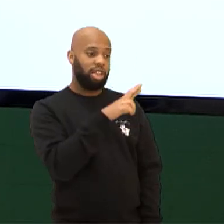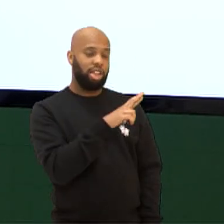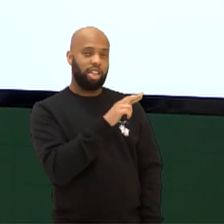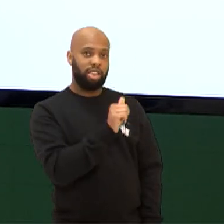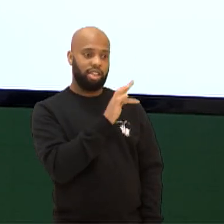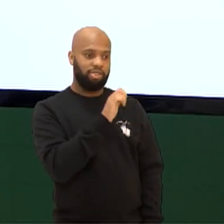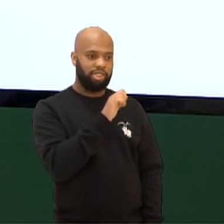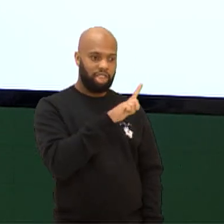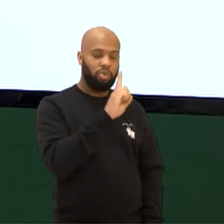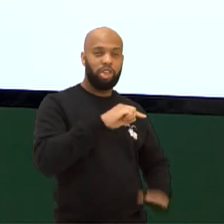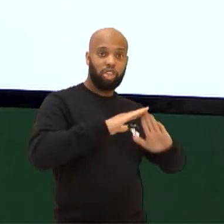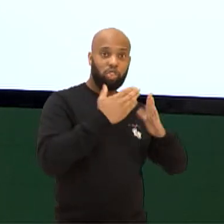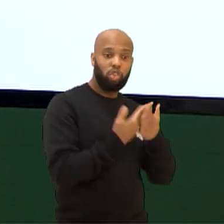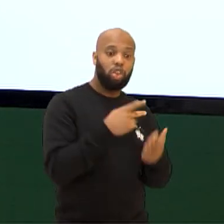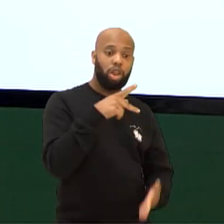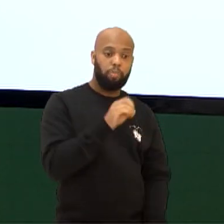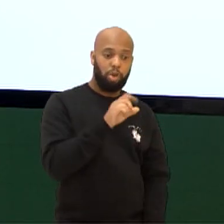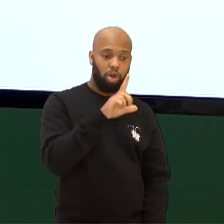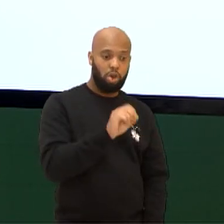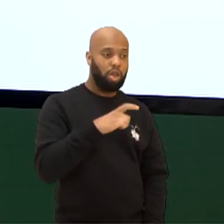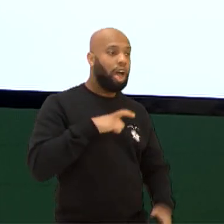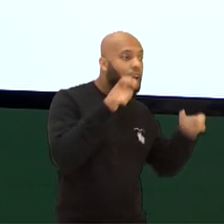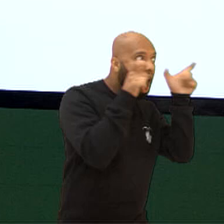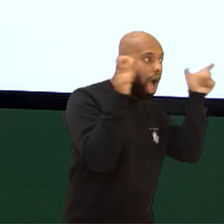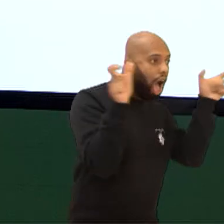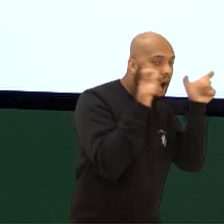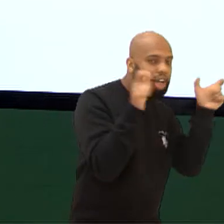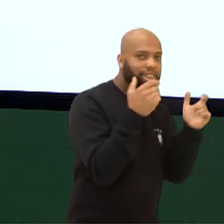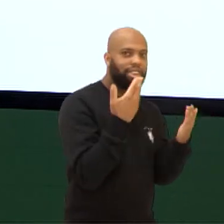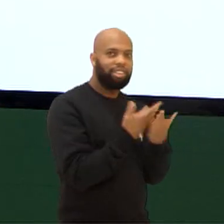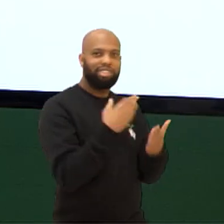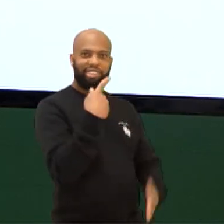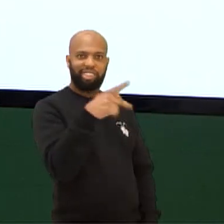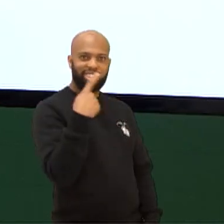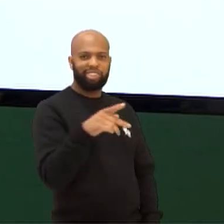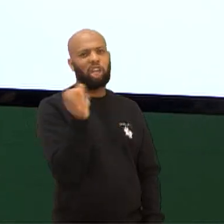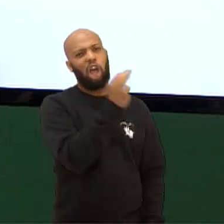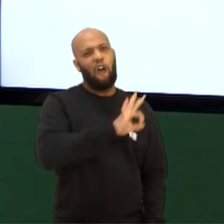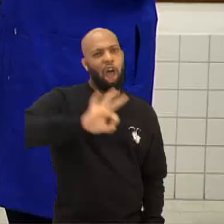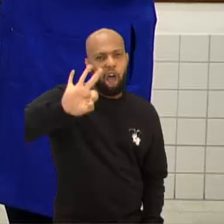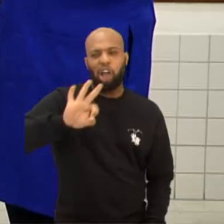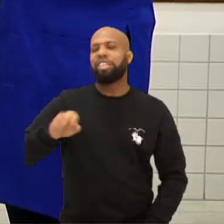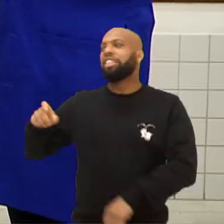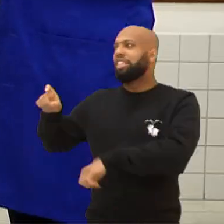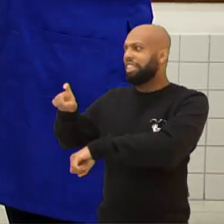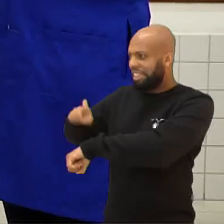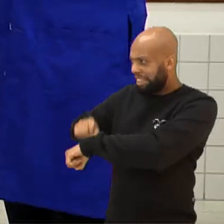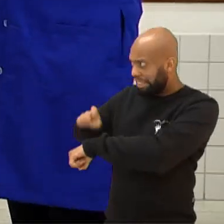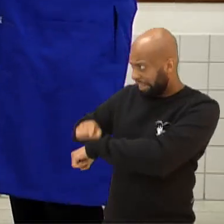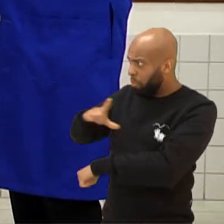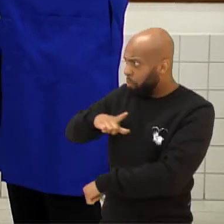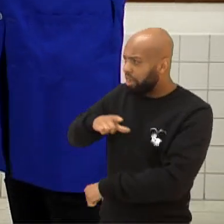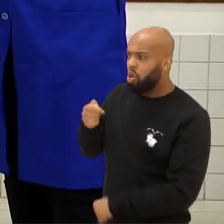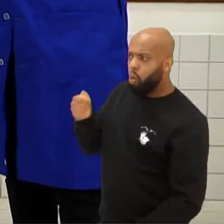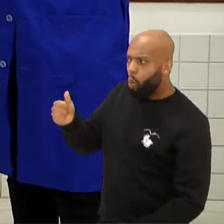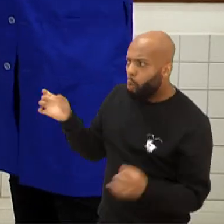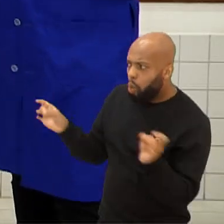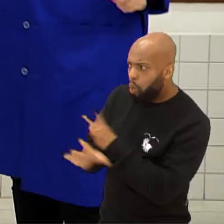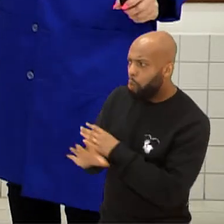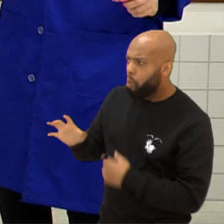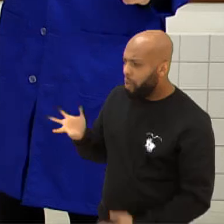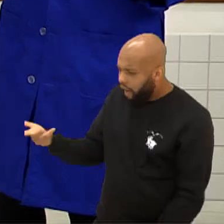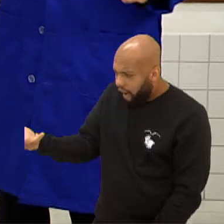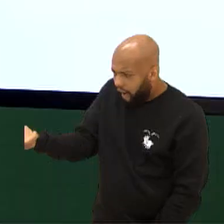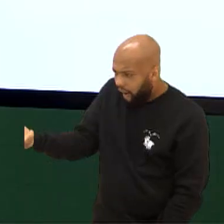Escola Apolo, aqui estamos atentos à sua aula. Que ótimo, professor. Metade do tempinho. Metade do tempo? Tá acabando, vamos lá,